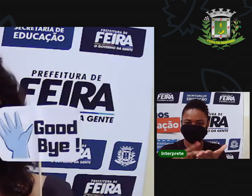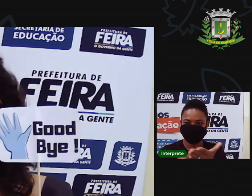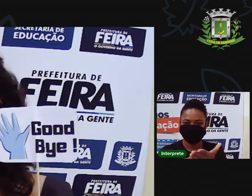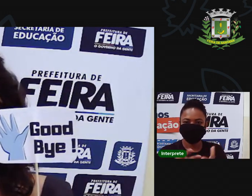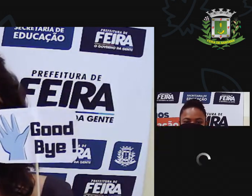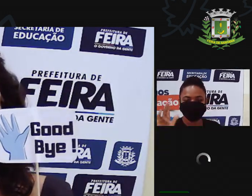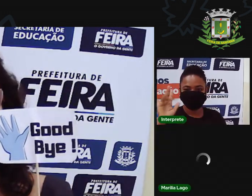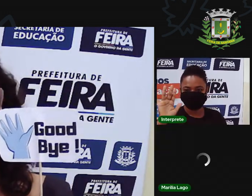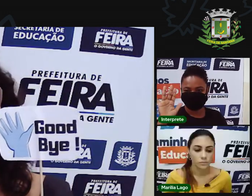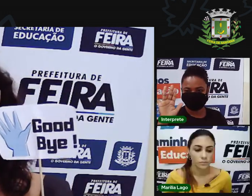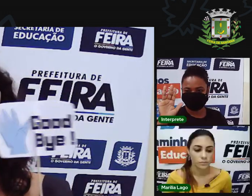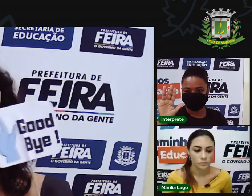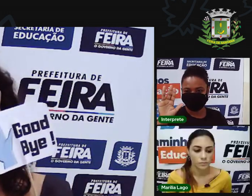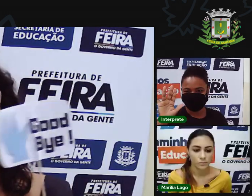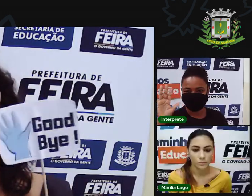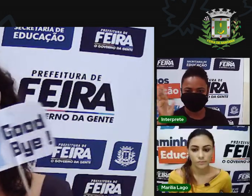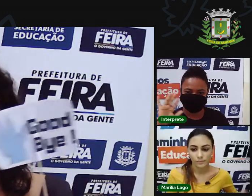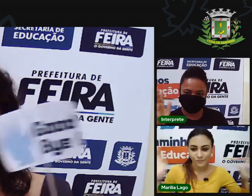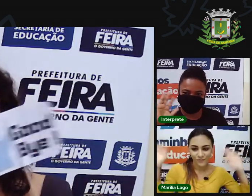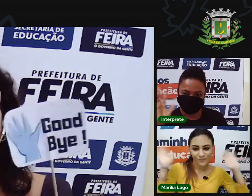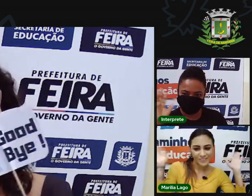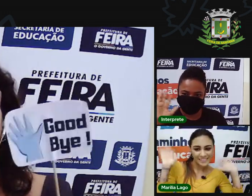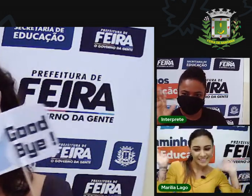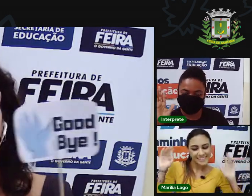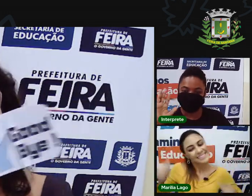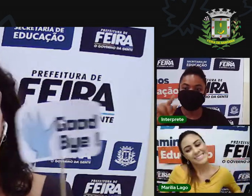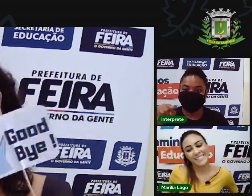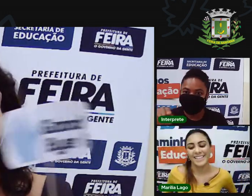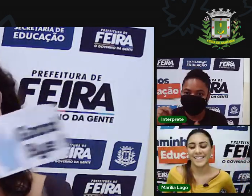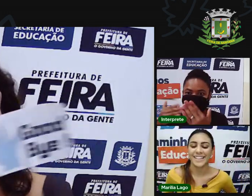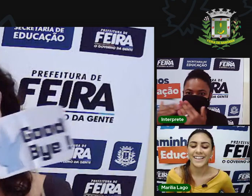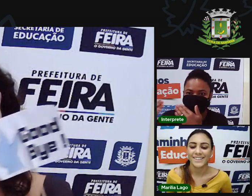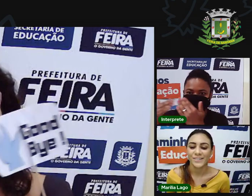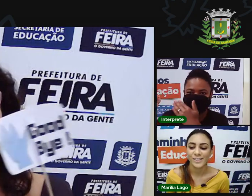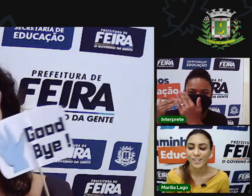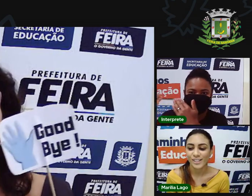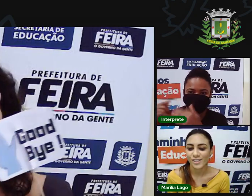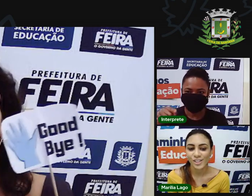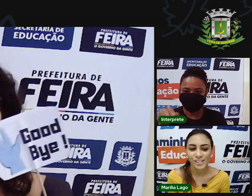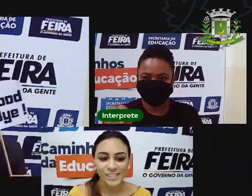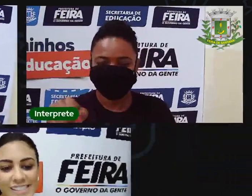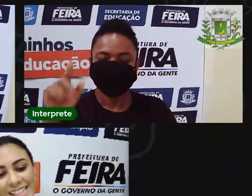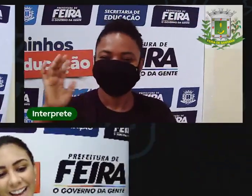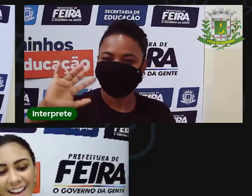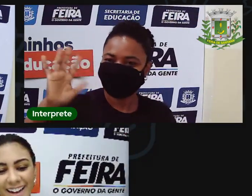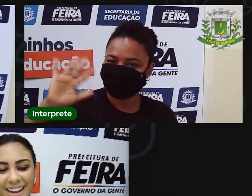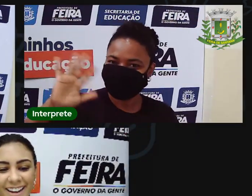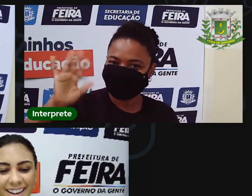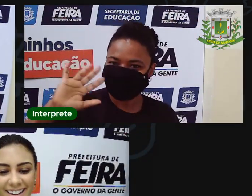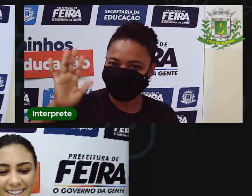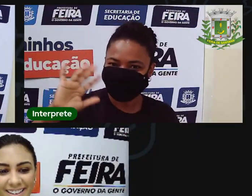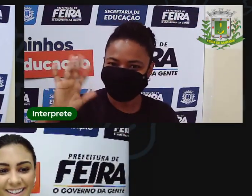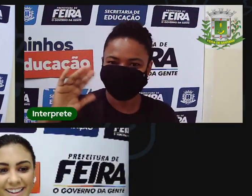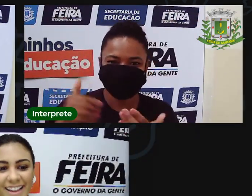Marília. Coloca Marília aí, gente, para poder ela dar também tchau para a galera. Oi, gente.